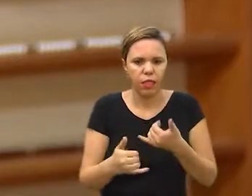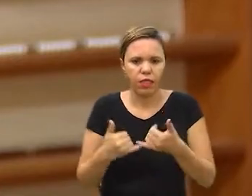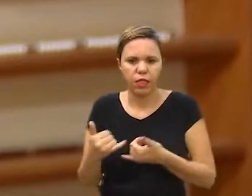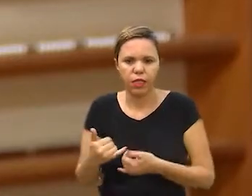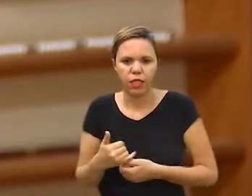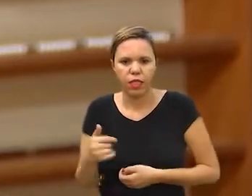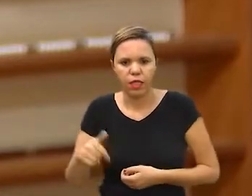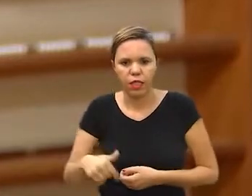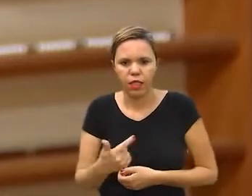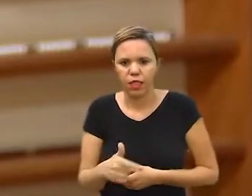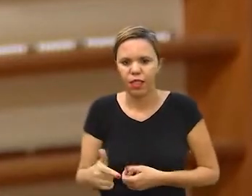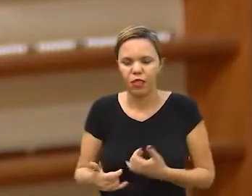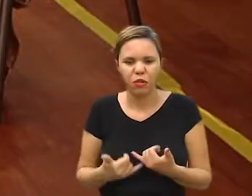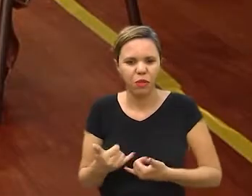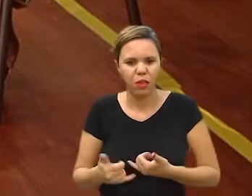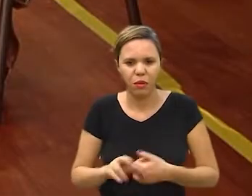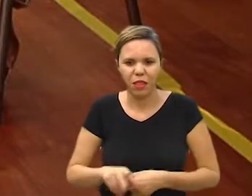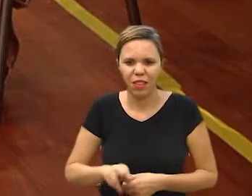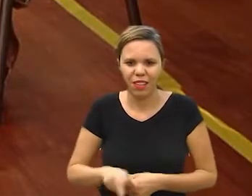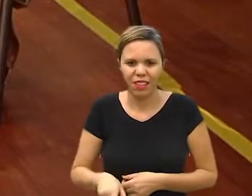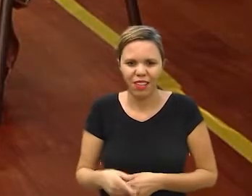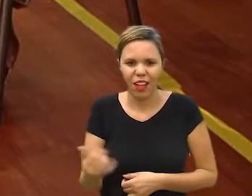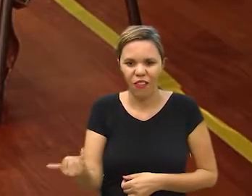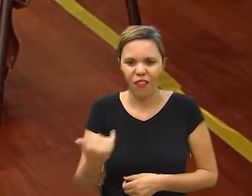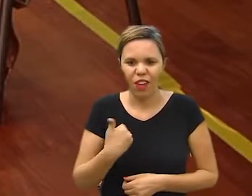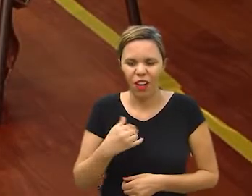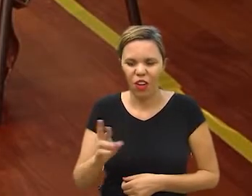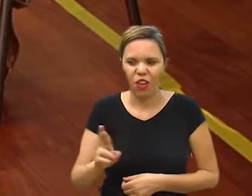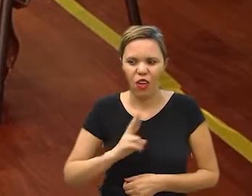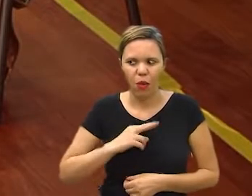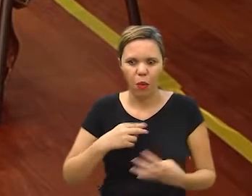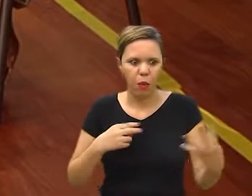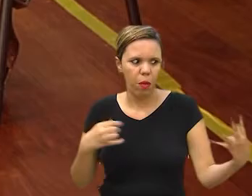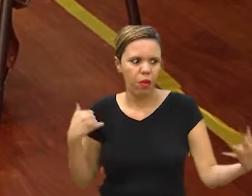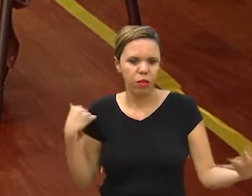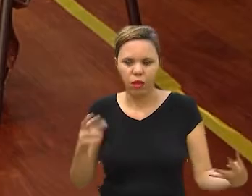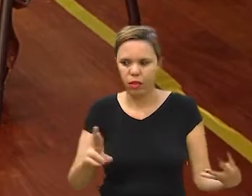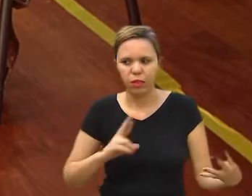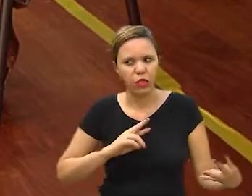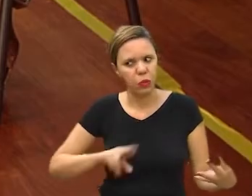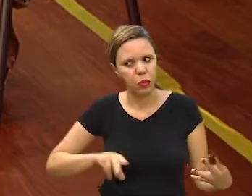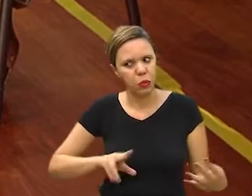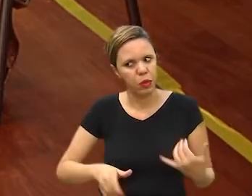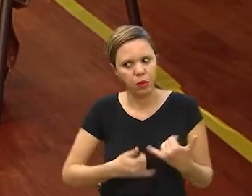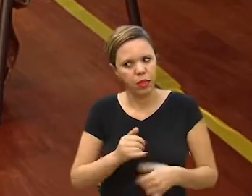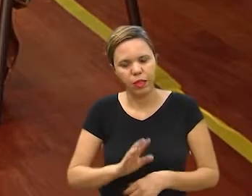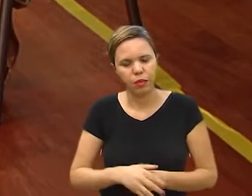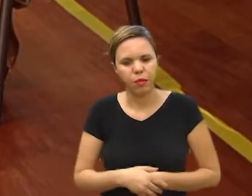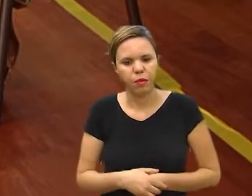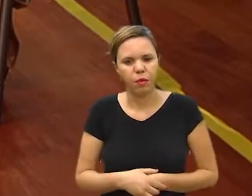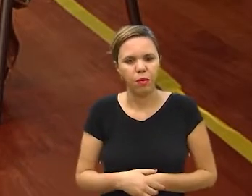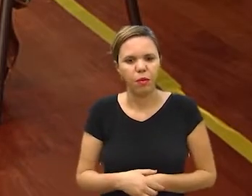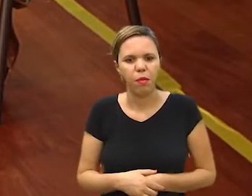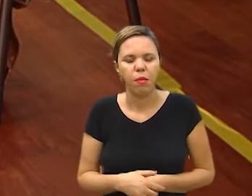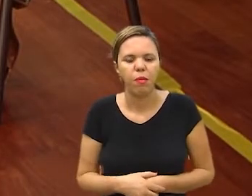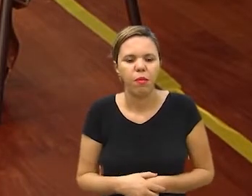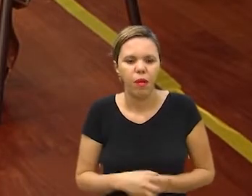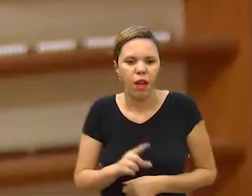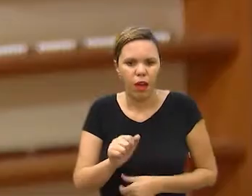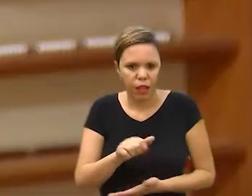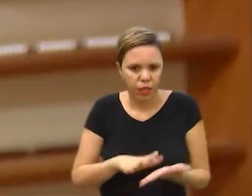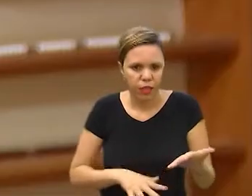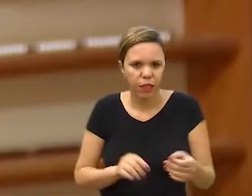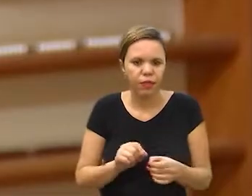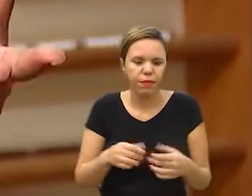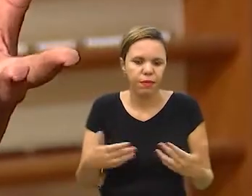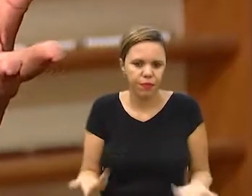Ela falou que não é brinquedo, é uma aluna de 4 anos, né? Ela falou, não é brinquedo, né? São atividades,